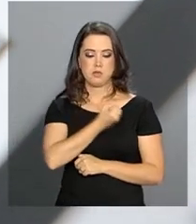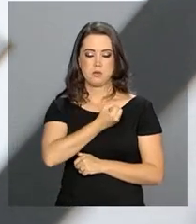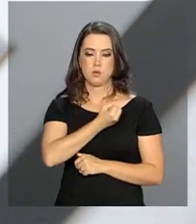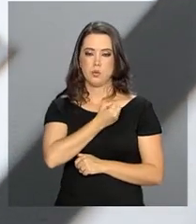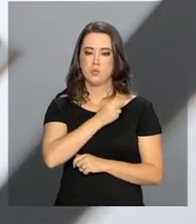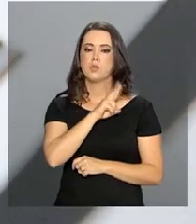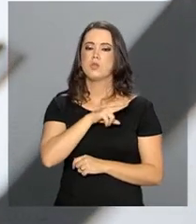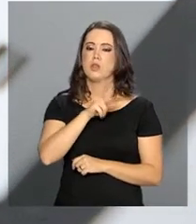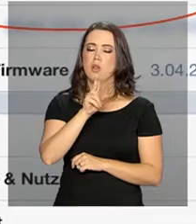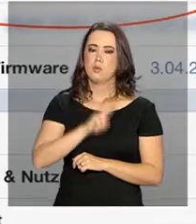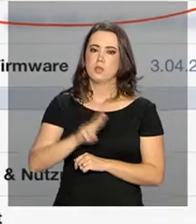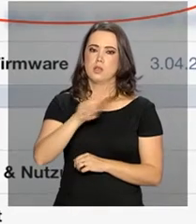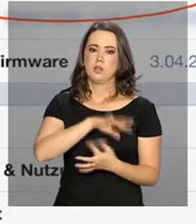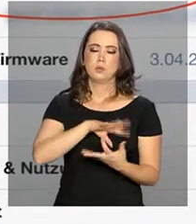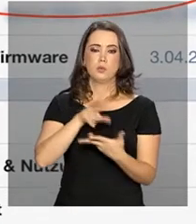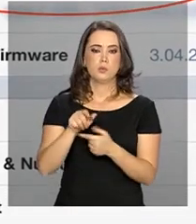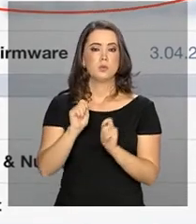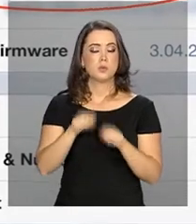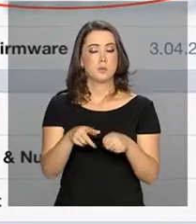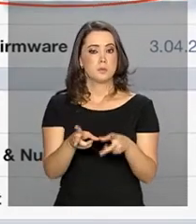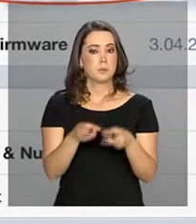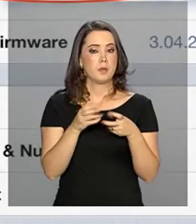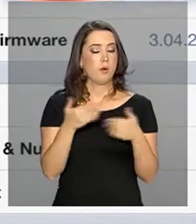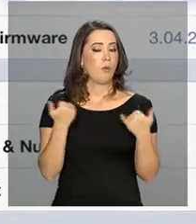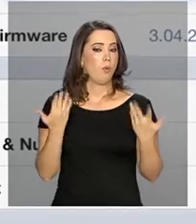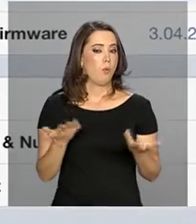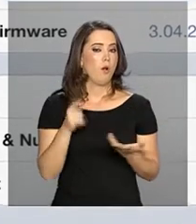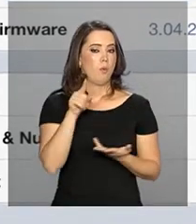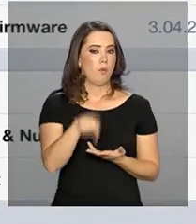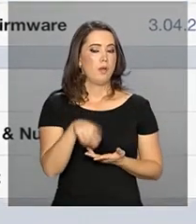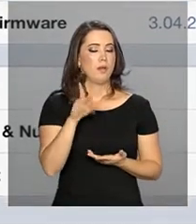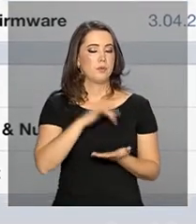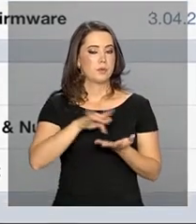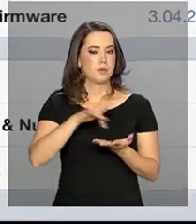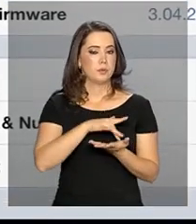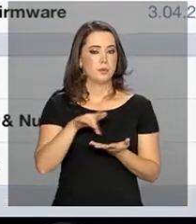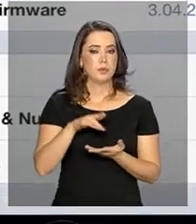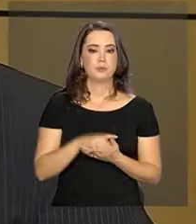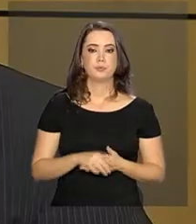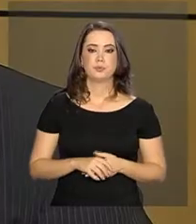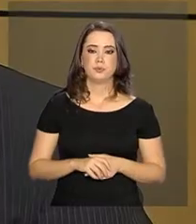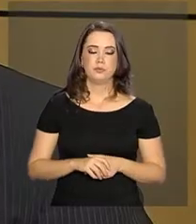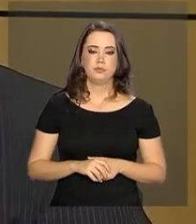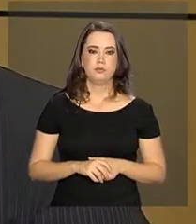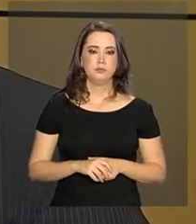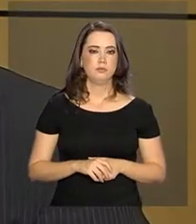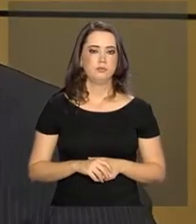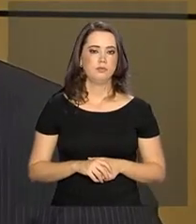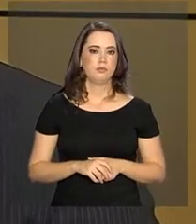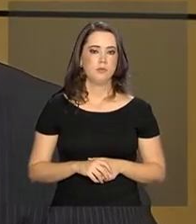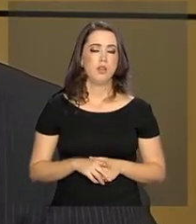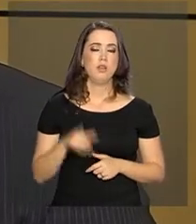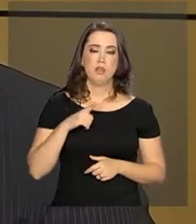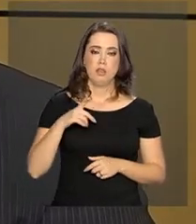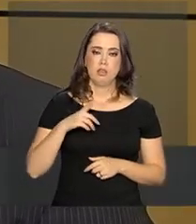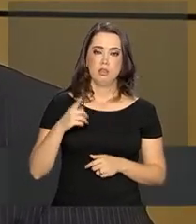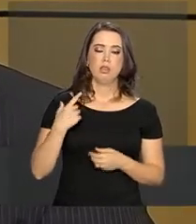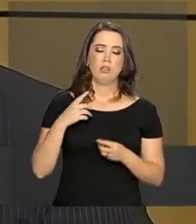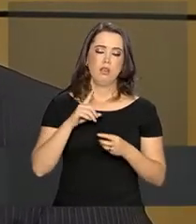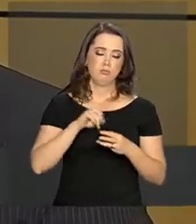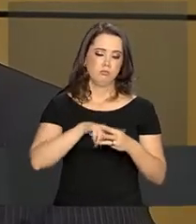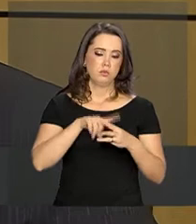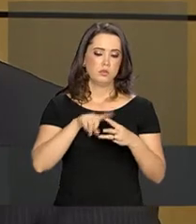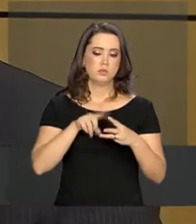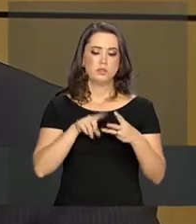internacionalmente, que permite identificar a marca e o modelo do aparelho. Como é que você pode encontrar esse número